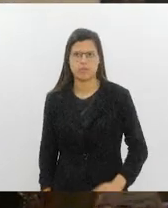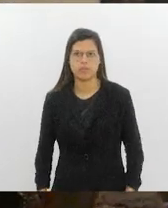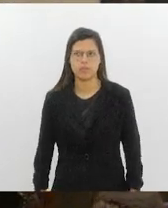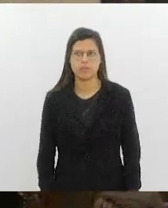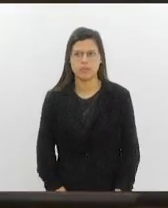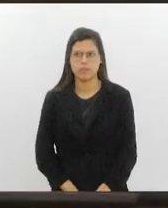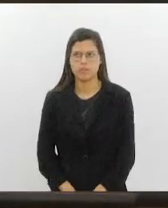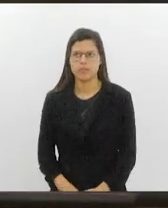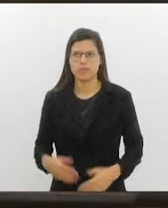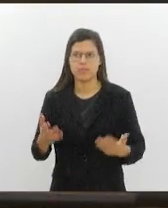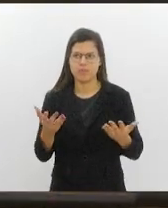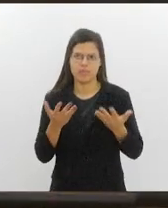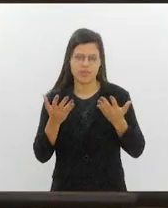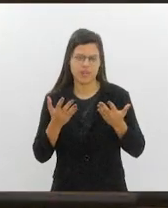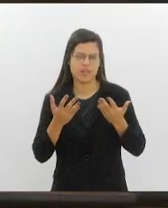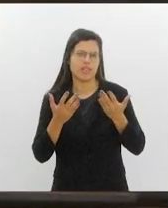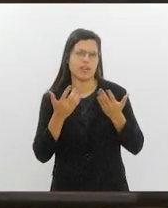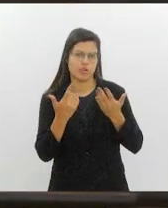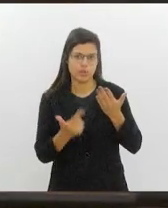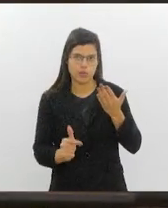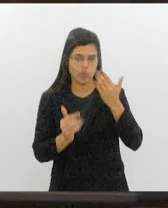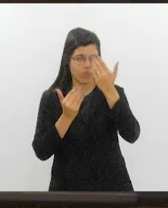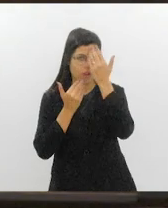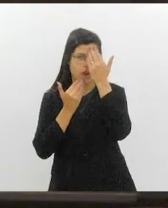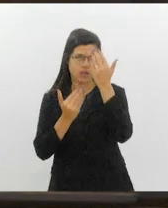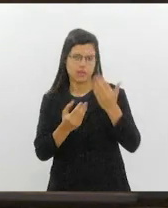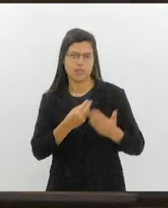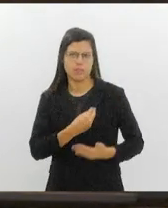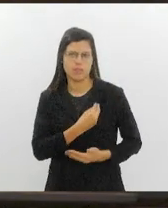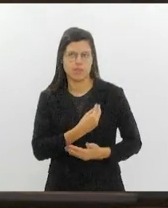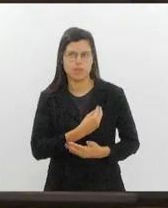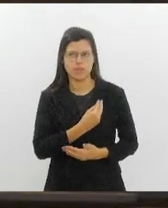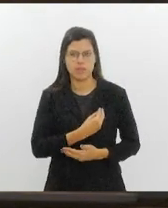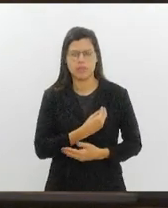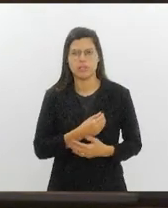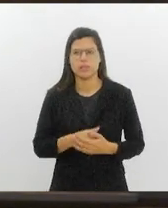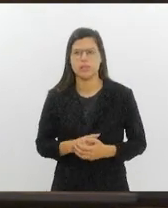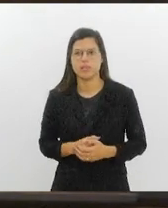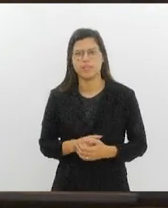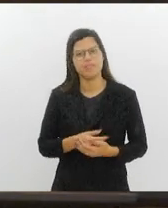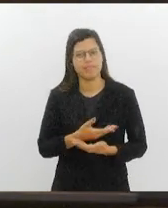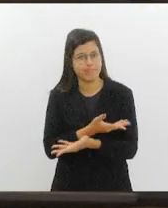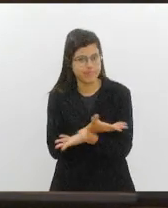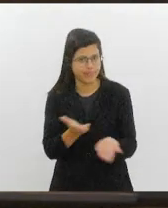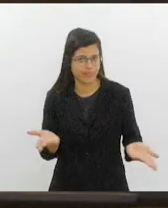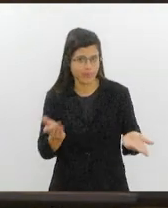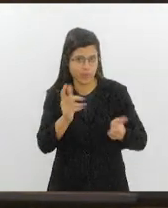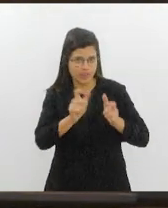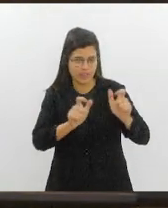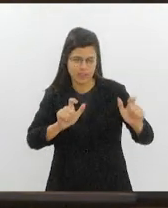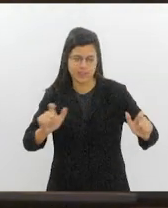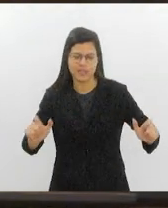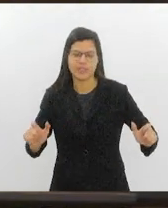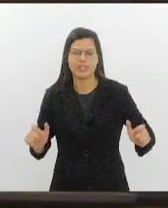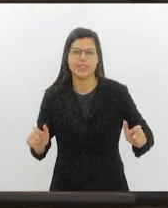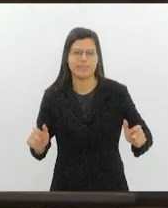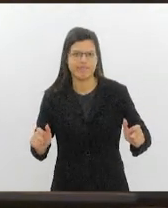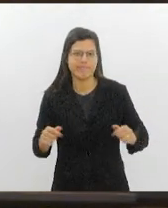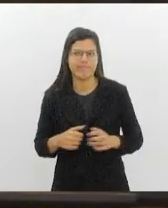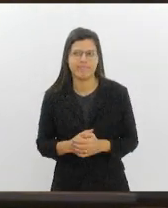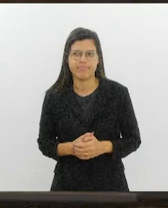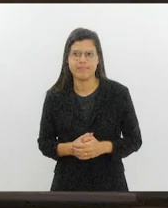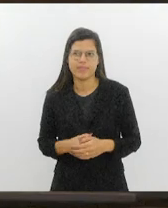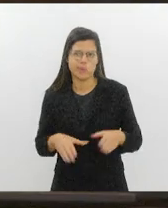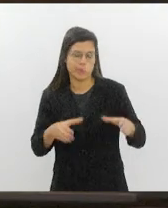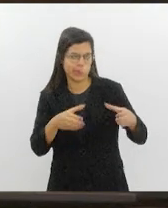Queria mais uma vez agradecer a presença de vocês aqui, da